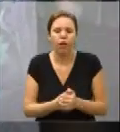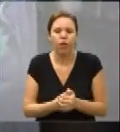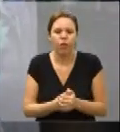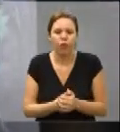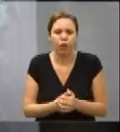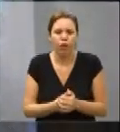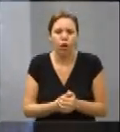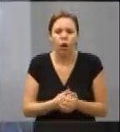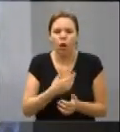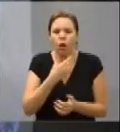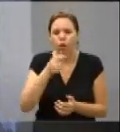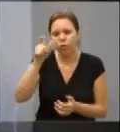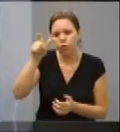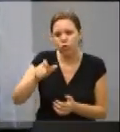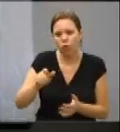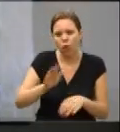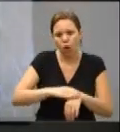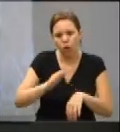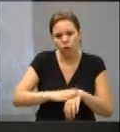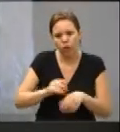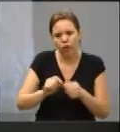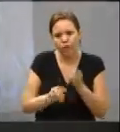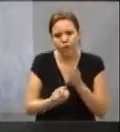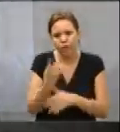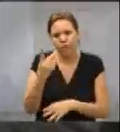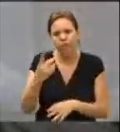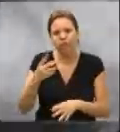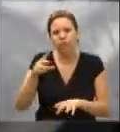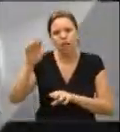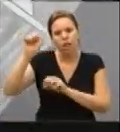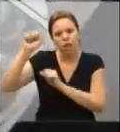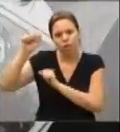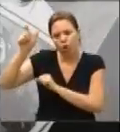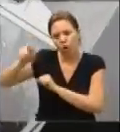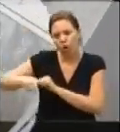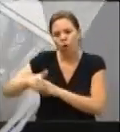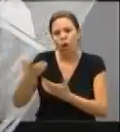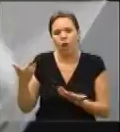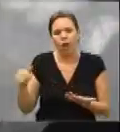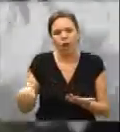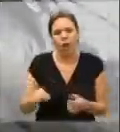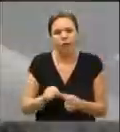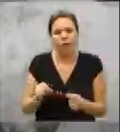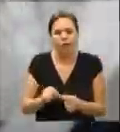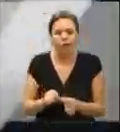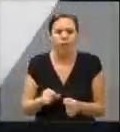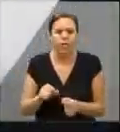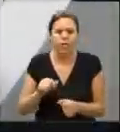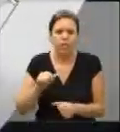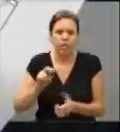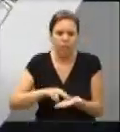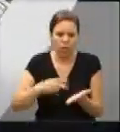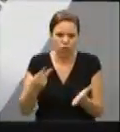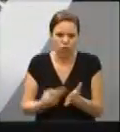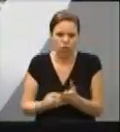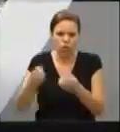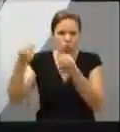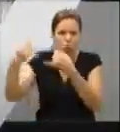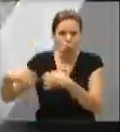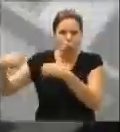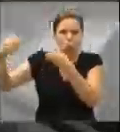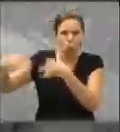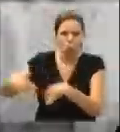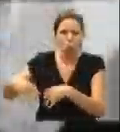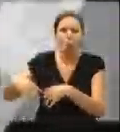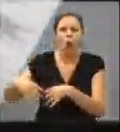por um espanhol, que é o Esteban Maroto, e ele está traduzindo, né, esses contos, que é